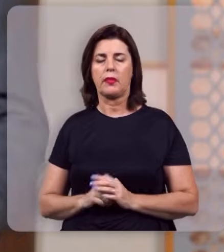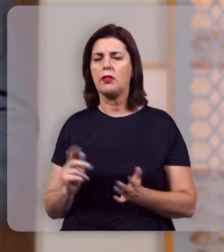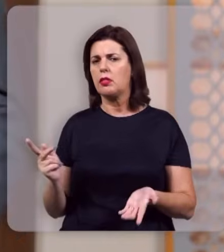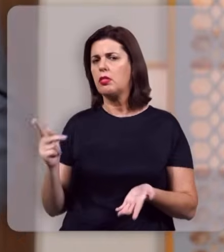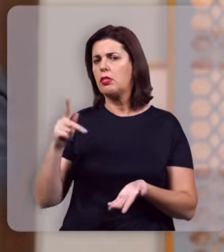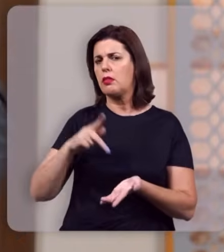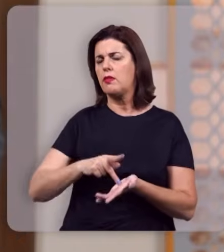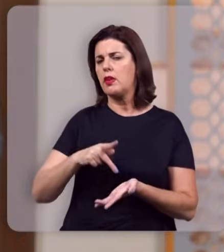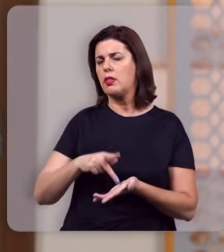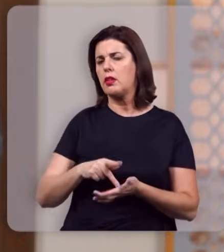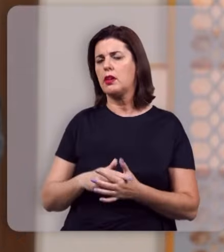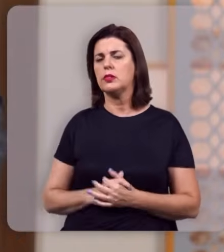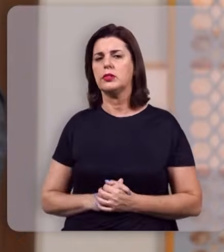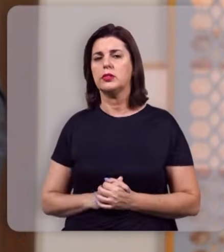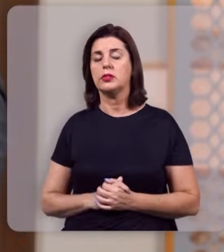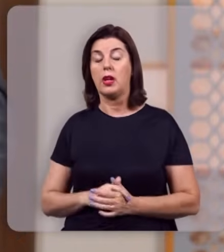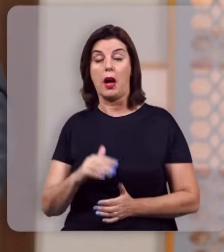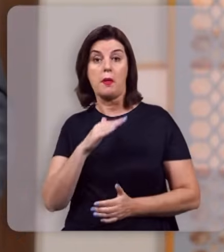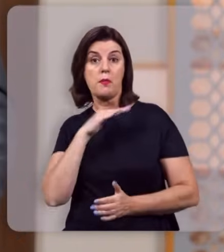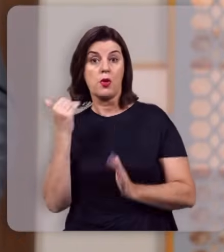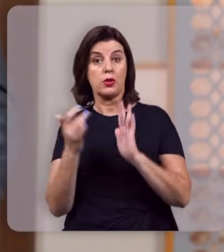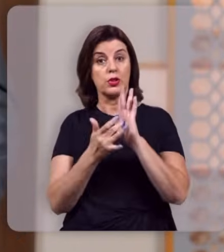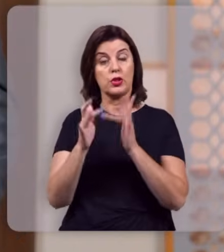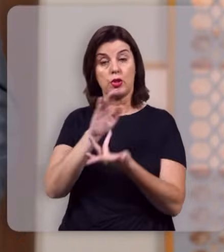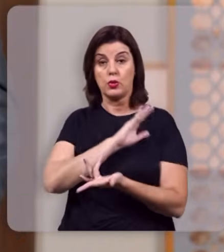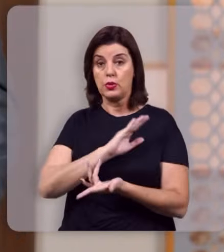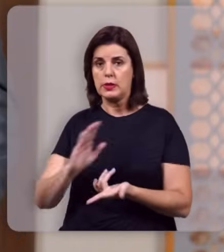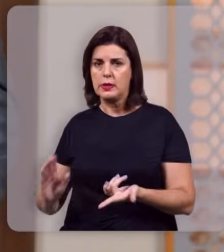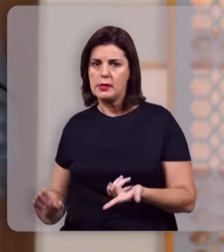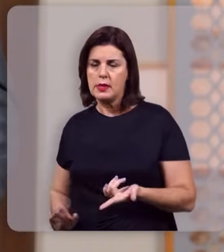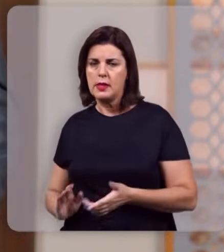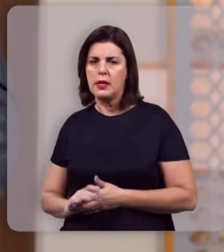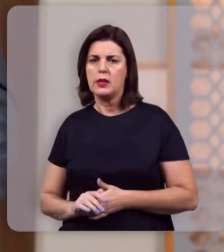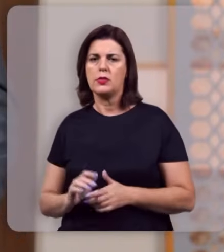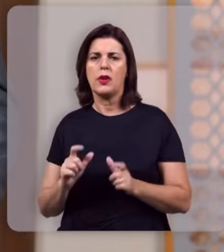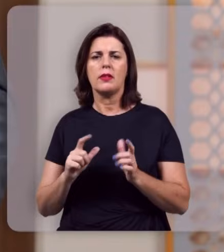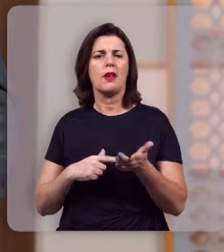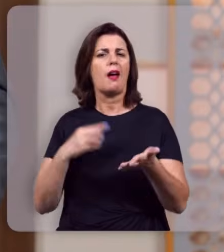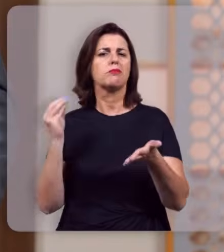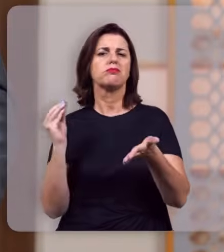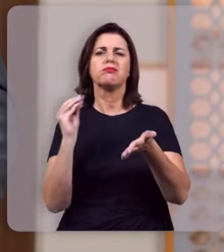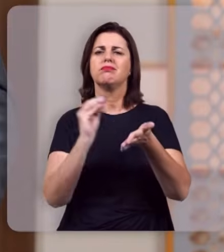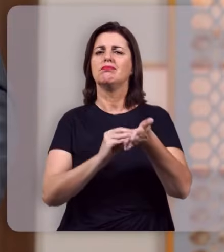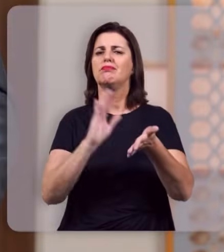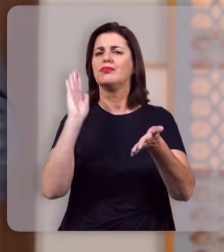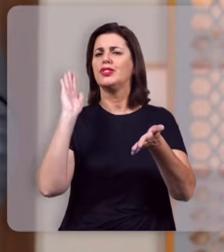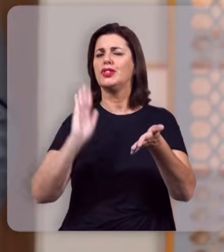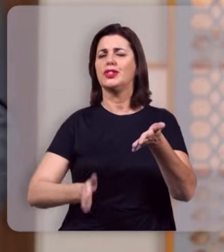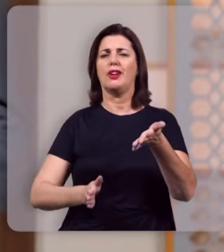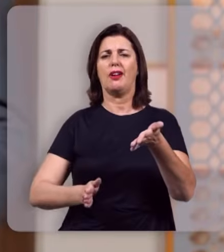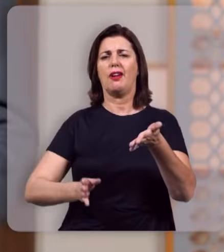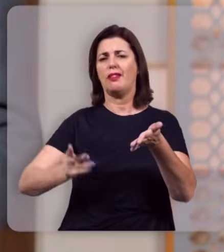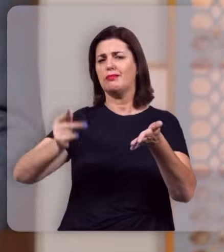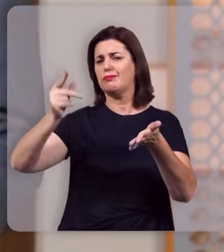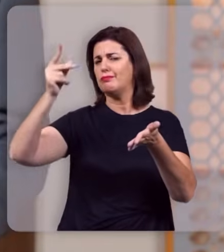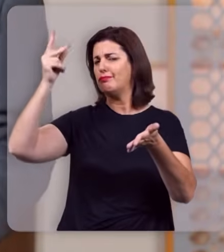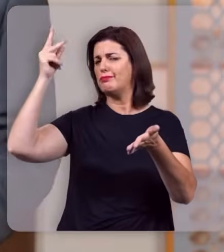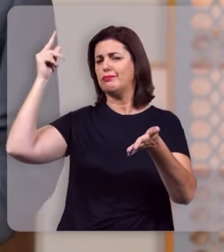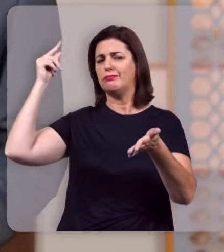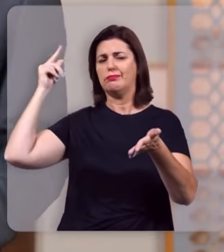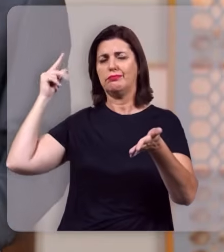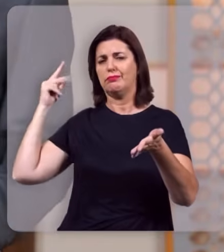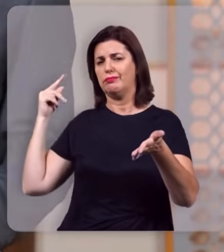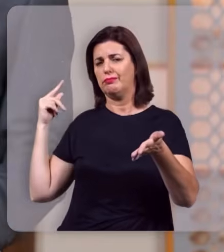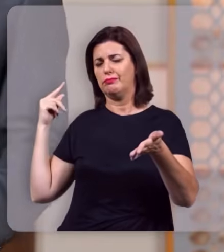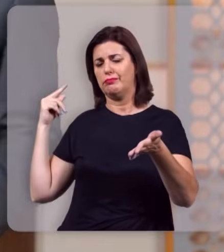Na verdade, a morte de Cristo estava agendada, e agendada na